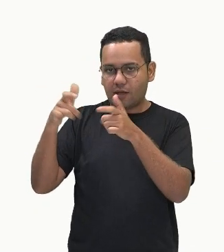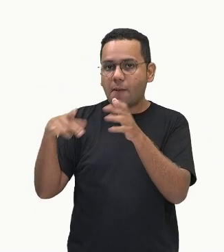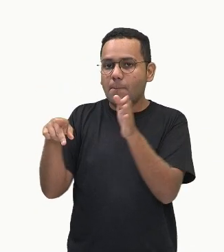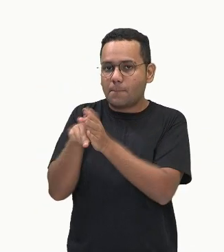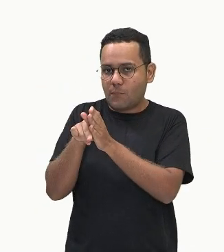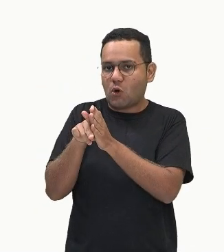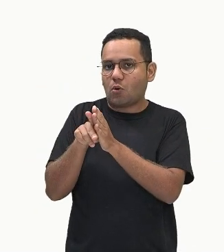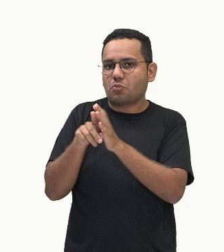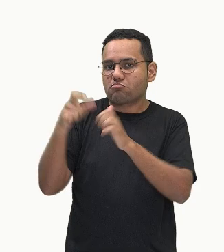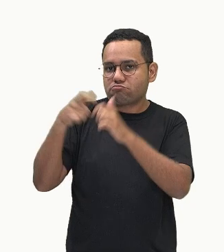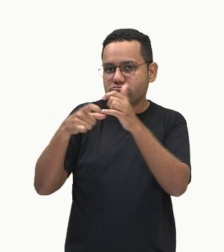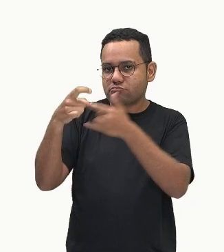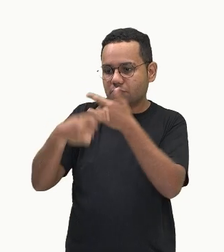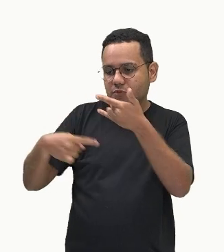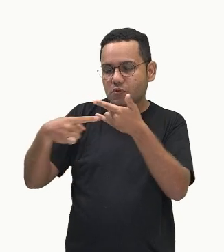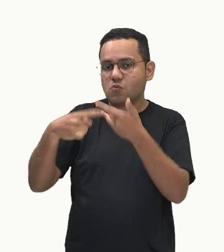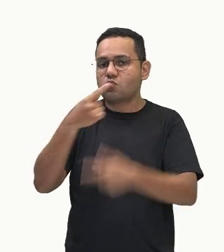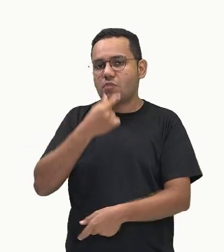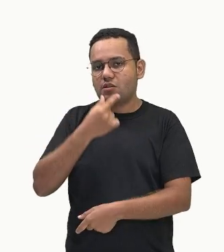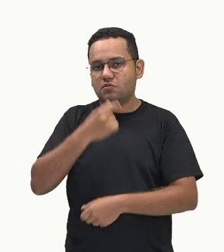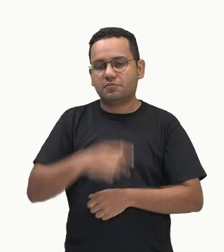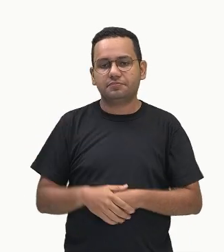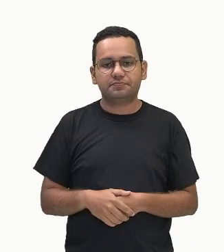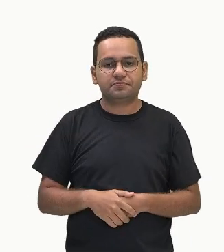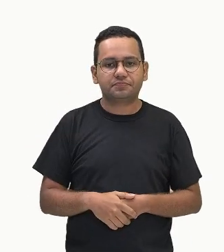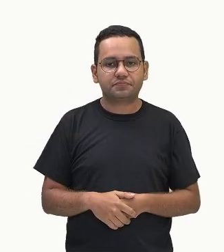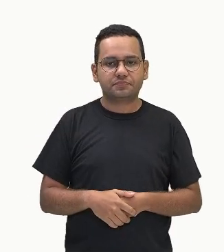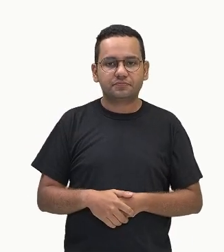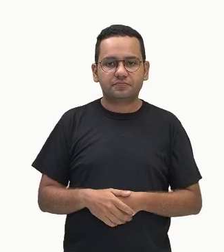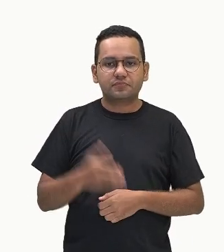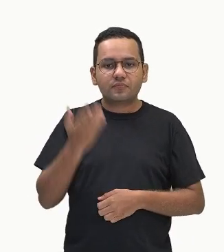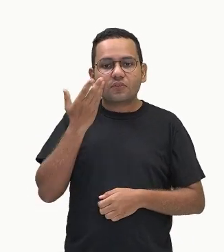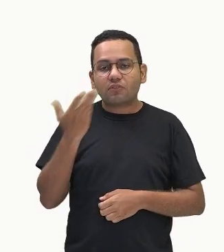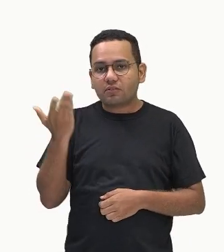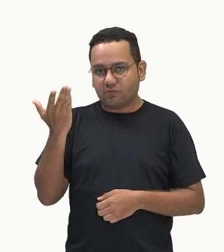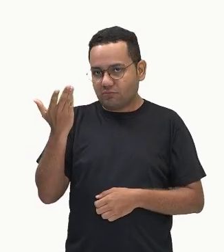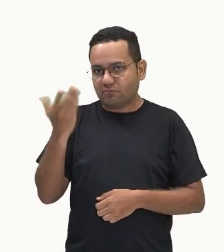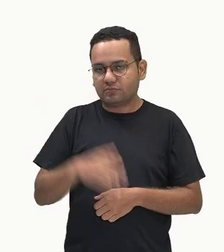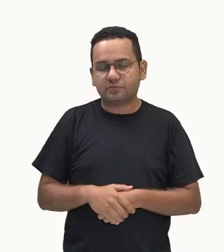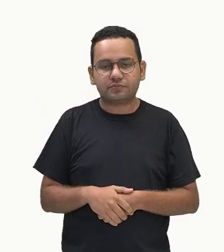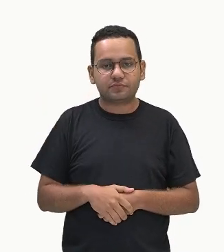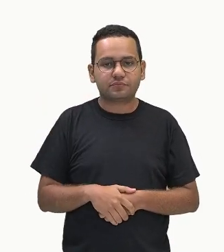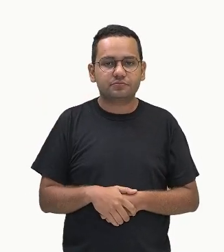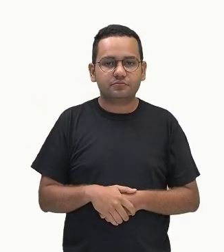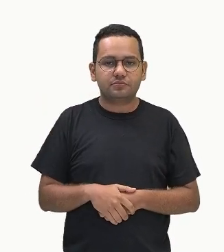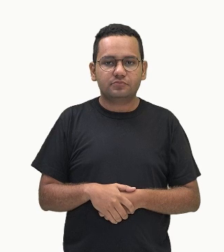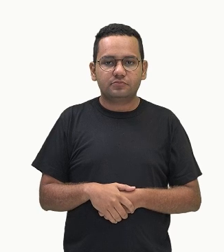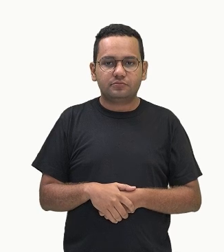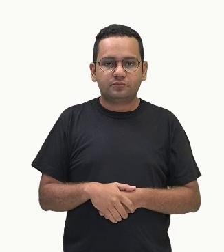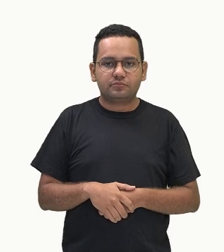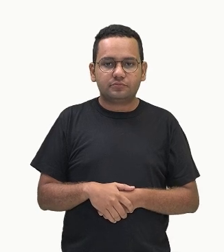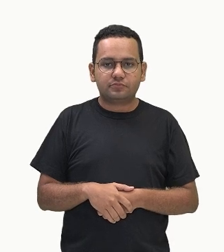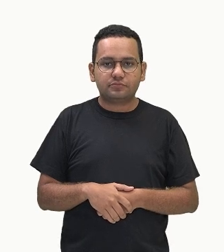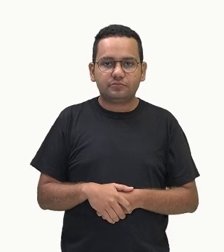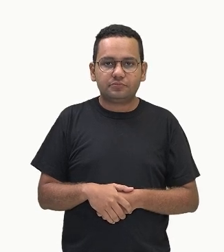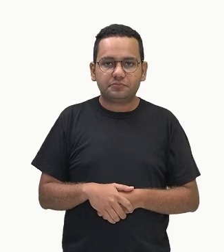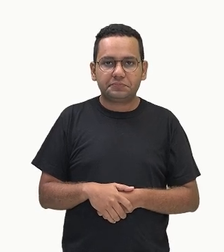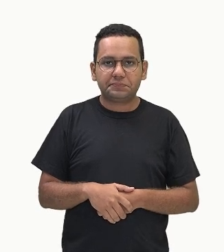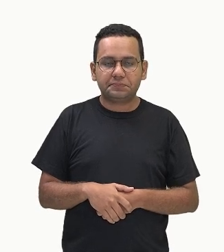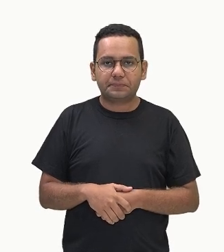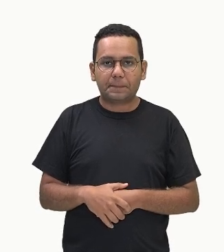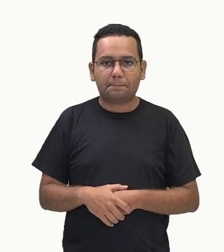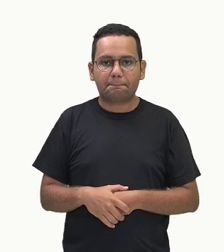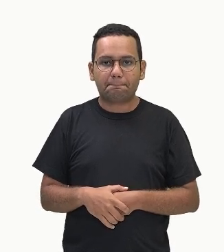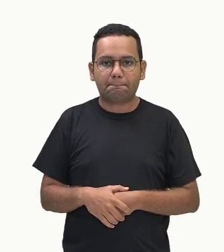nesse exato momento, tem o corpo de um homem como se ele tivesse sido cortado de cima a baixo ao meio, tá bom?